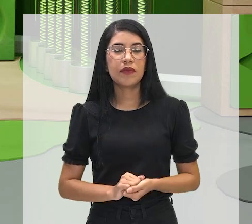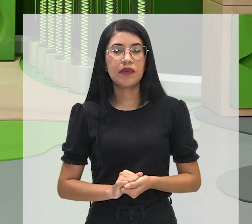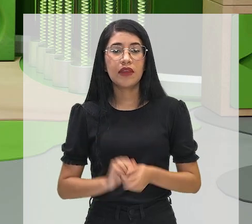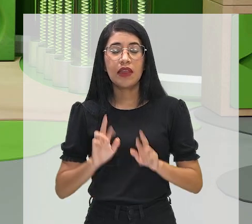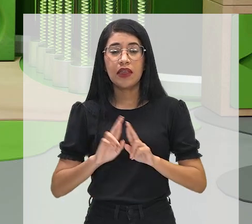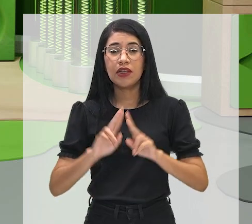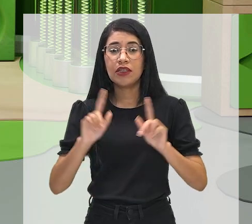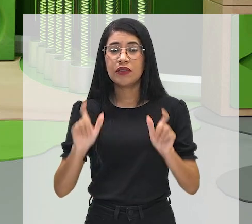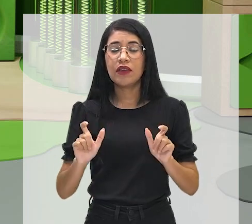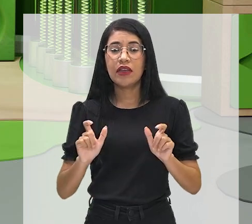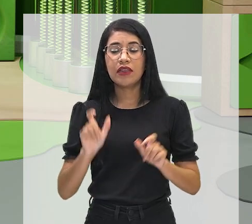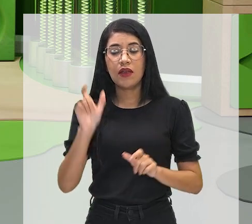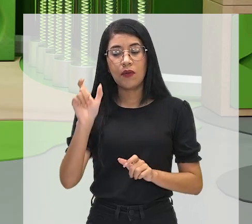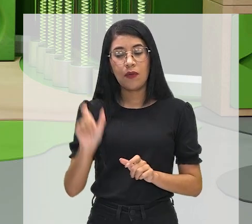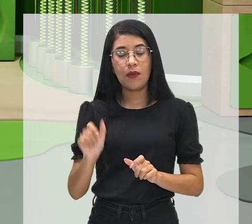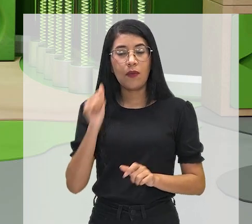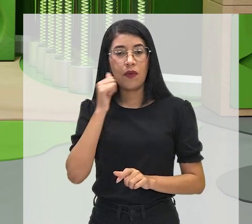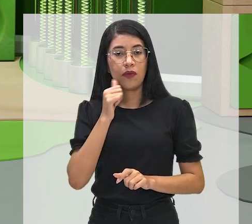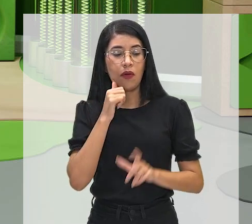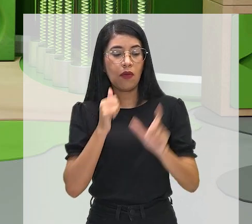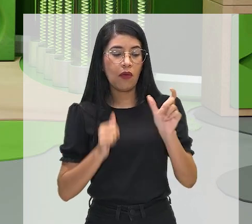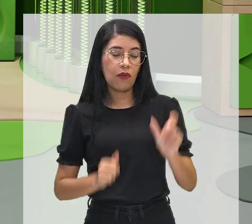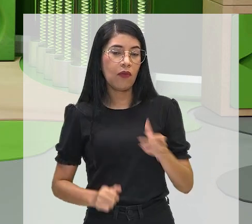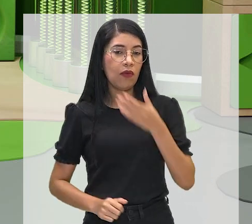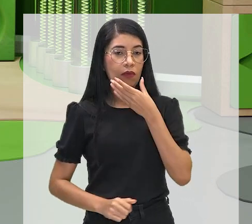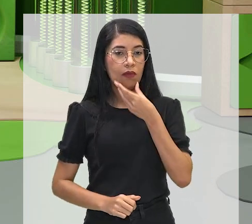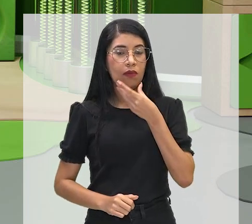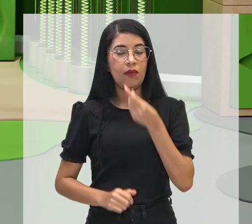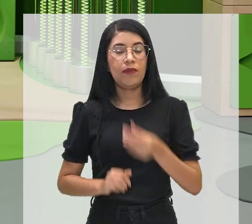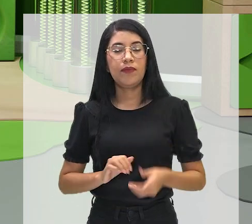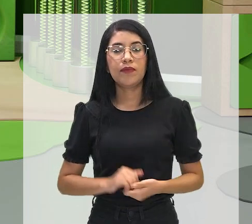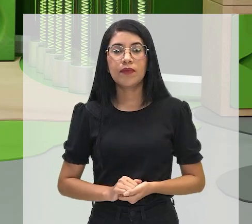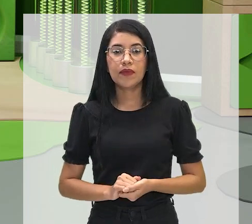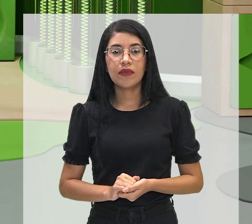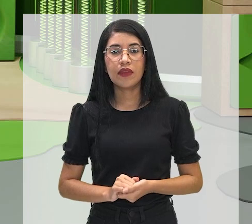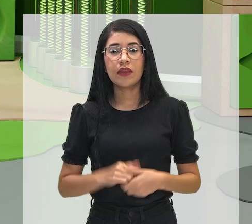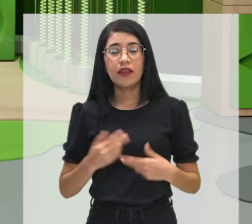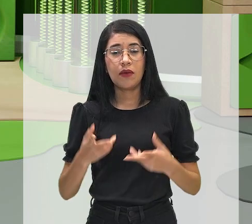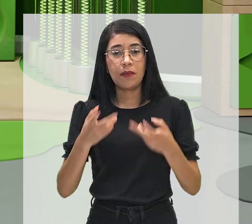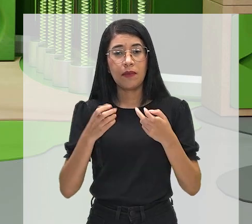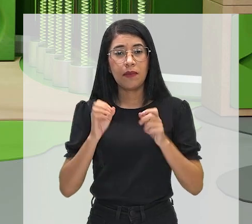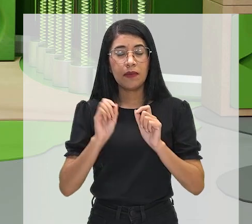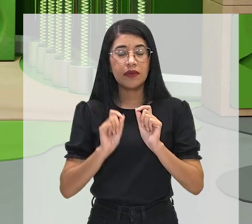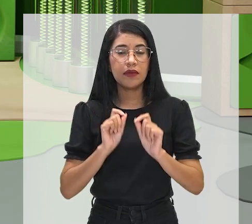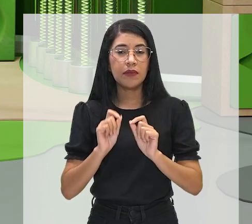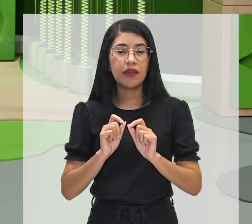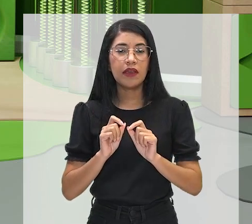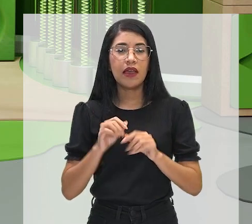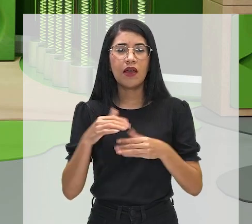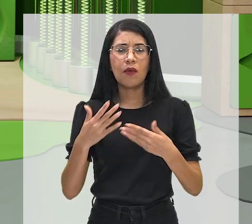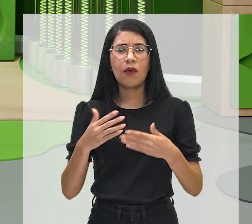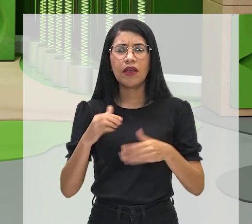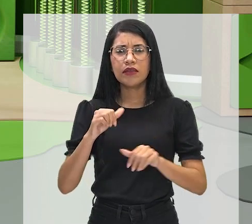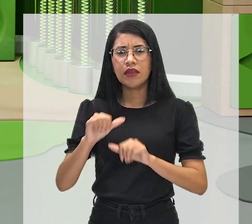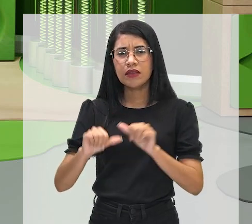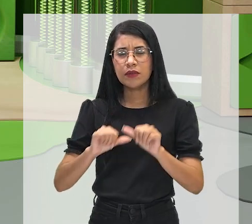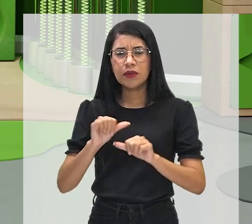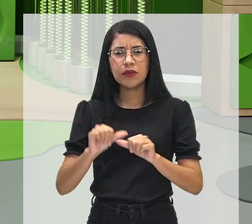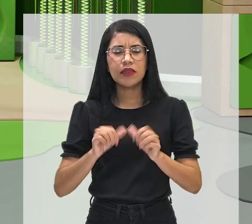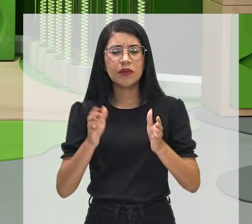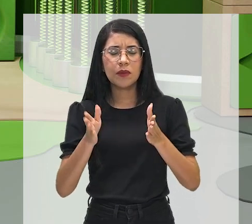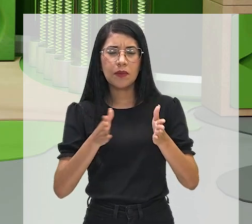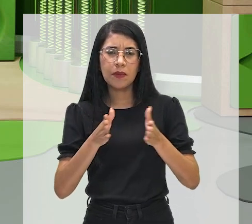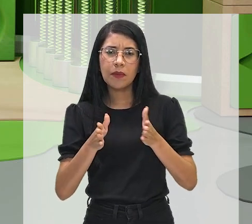ali diferenciar o corpo feminino do corpo masculino. E aí a gente observa, olha, quais são as mudanças que